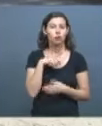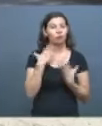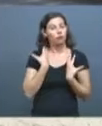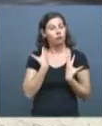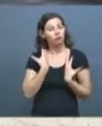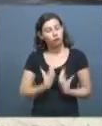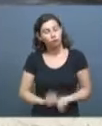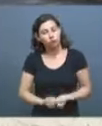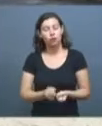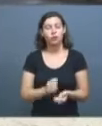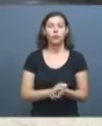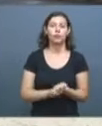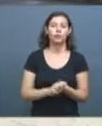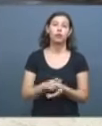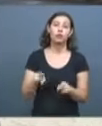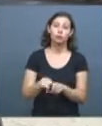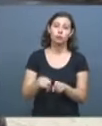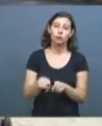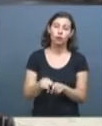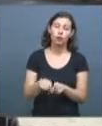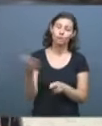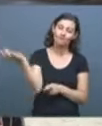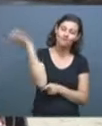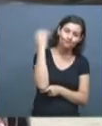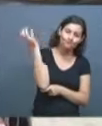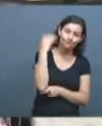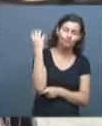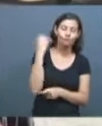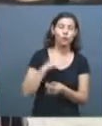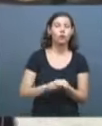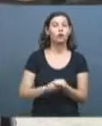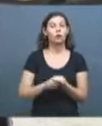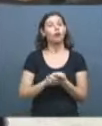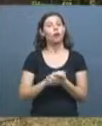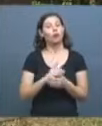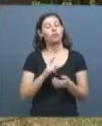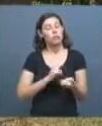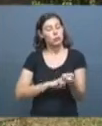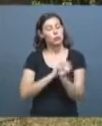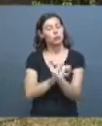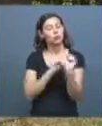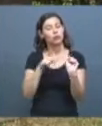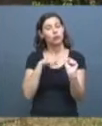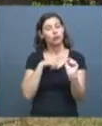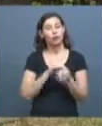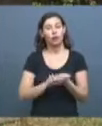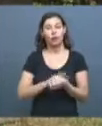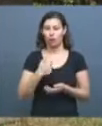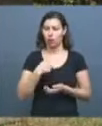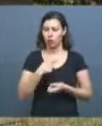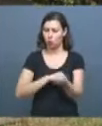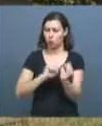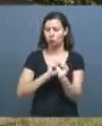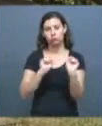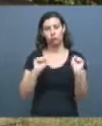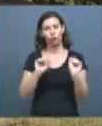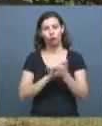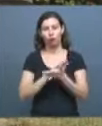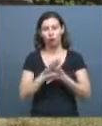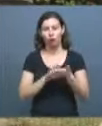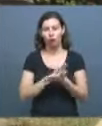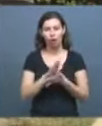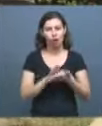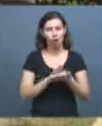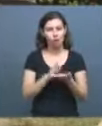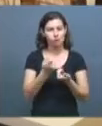canseira, muita pressão em cima. Aí eu acabo muito estressando muita gente. Estresse não. Pra quê? Não precisa,